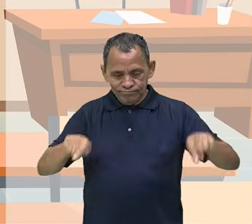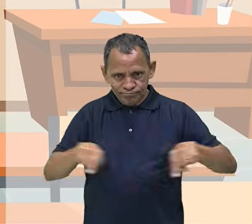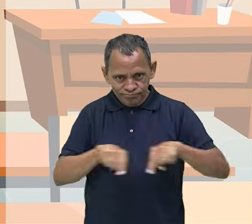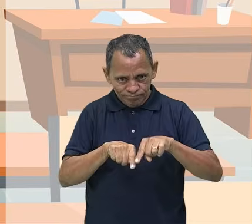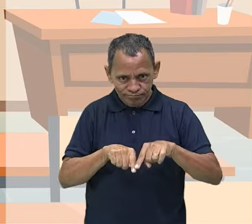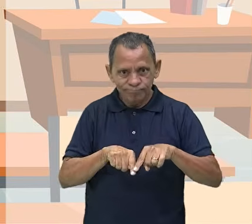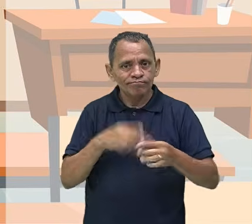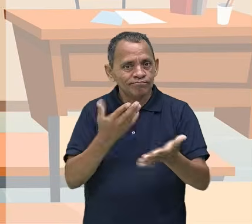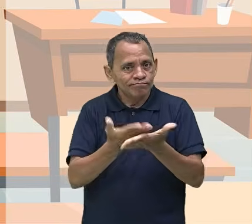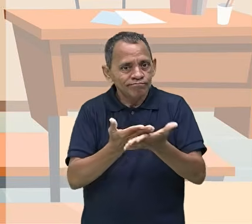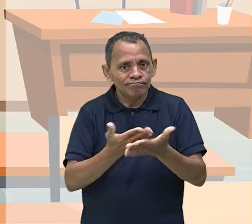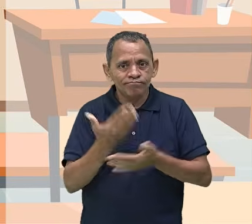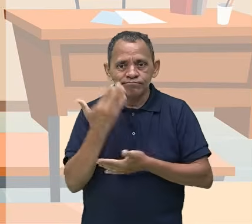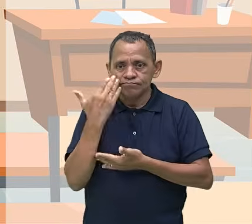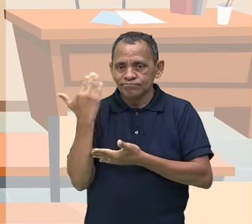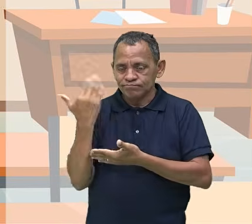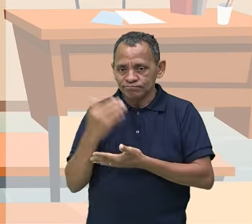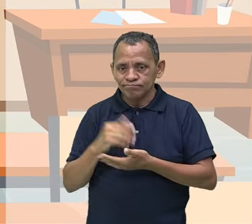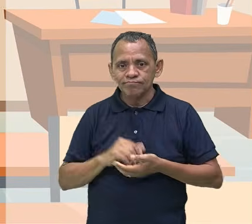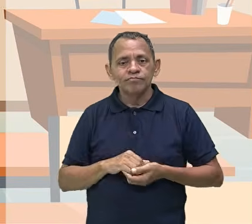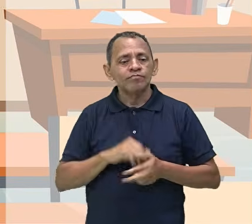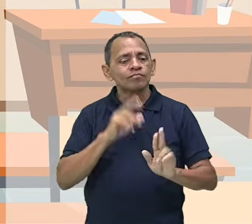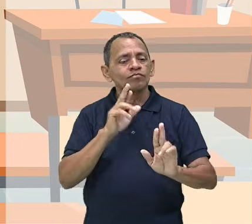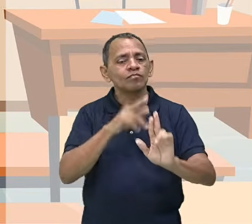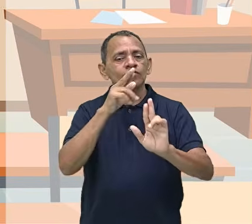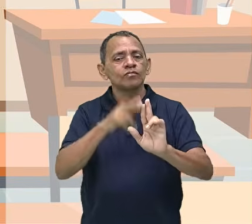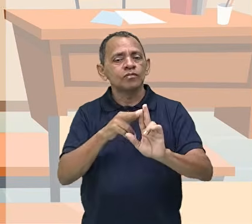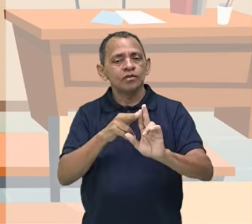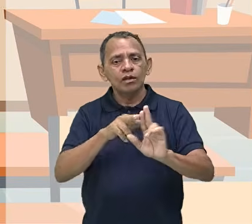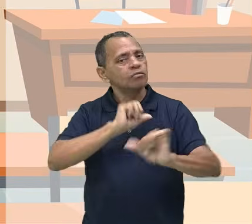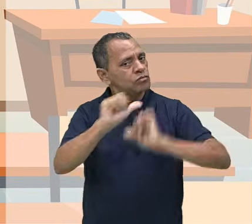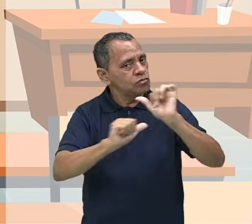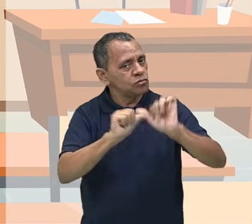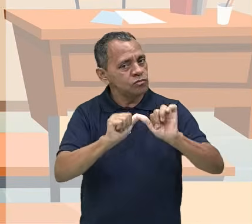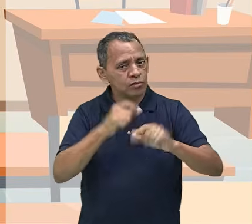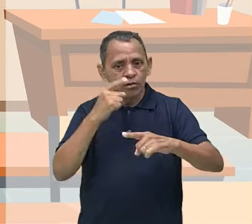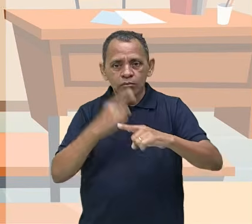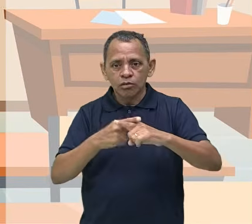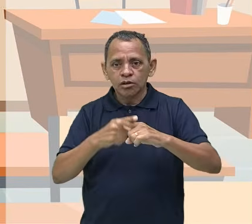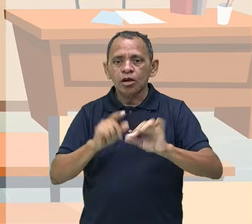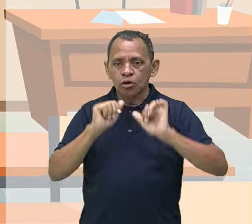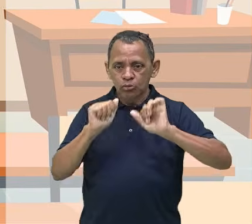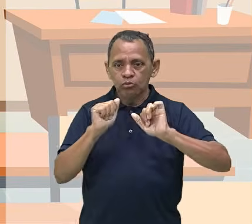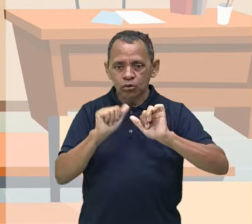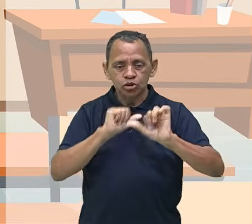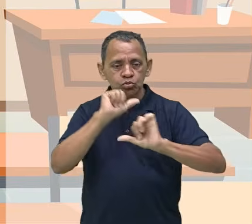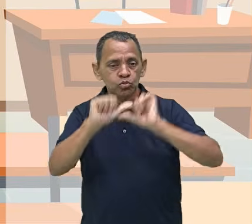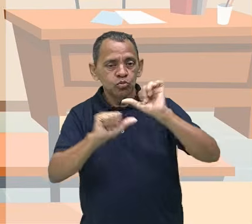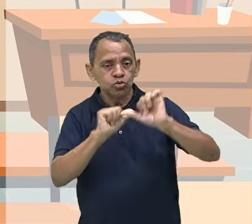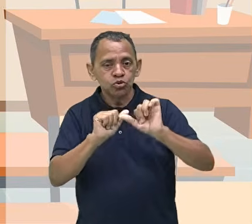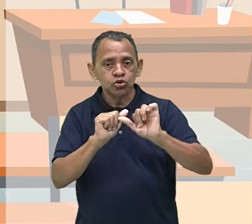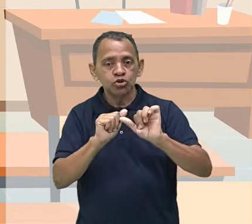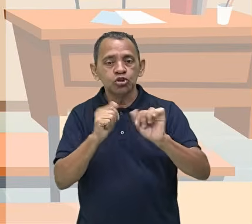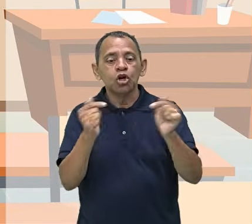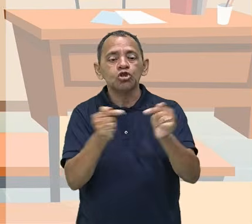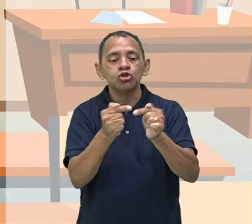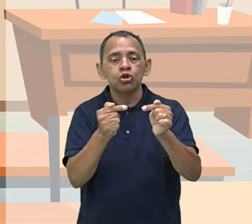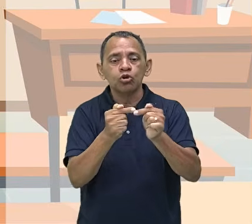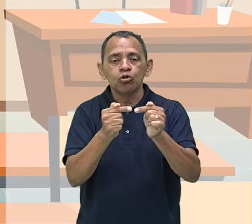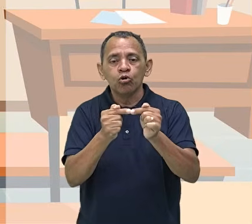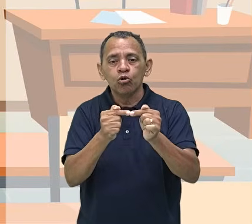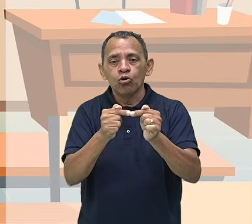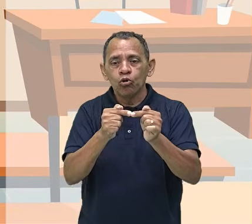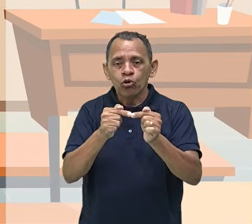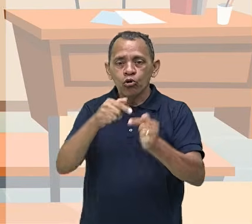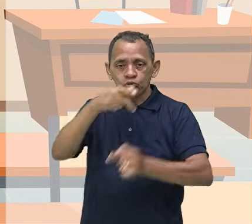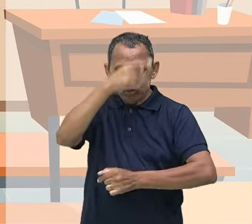aí a vocês. O ponto de referência, ele vai mudar, né? Ele pode mudar conforme o que você se vira de um